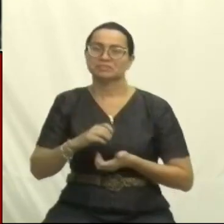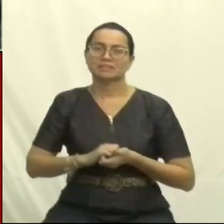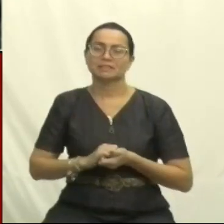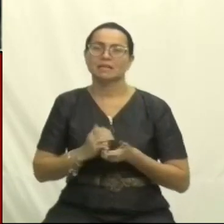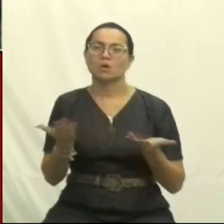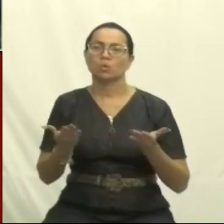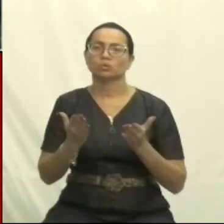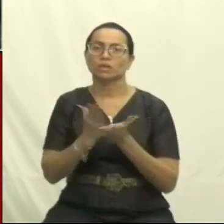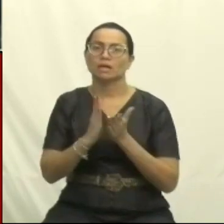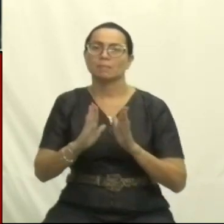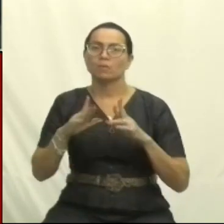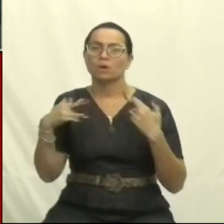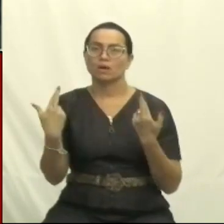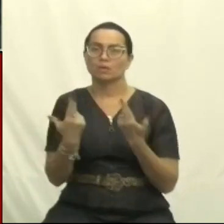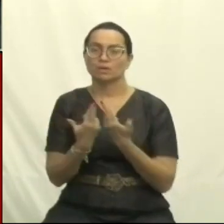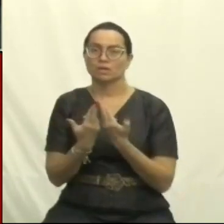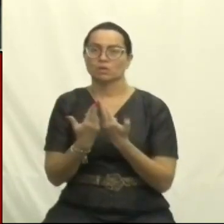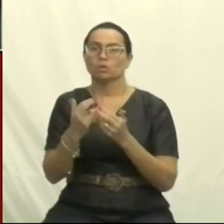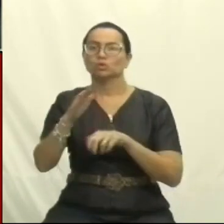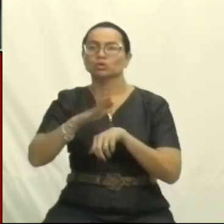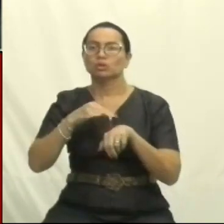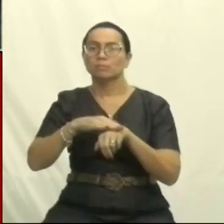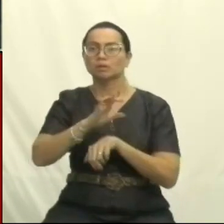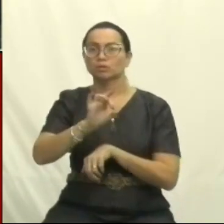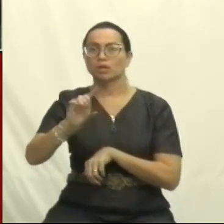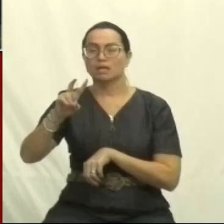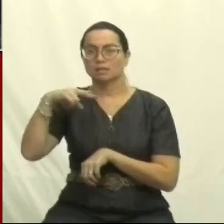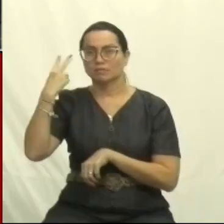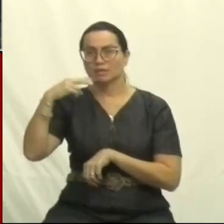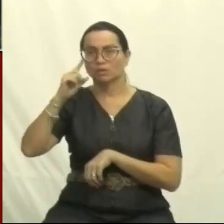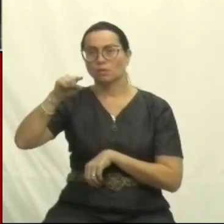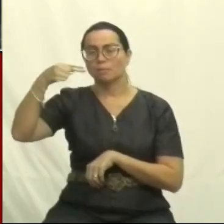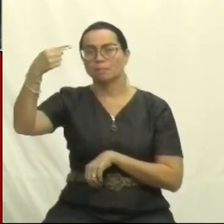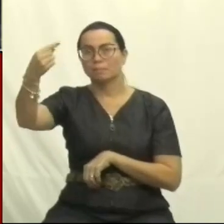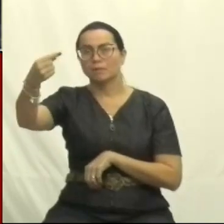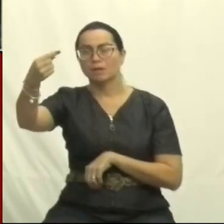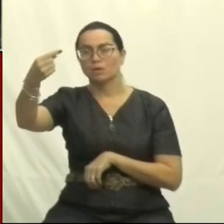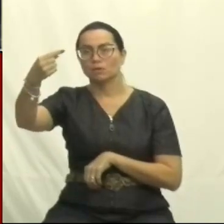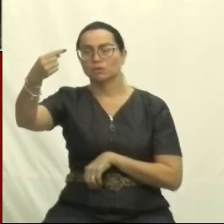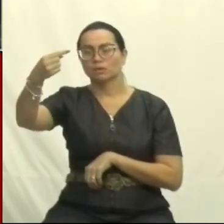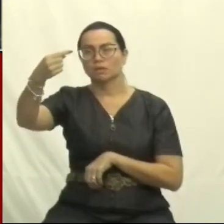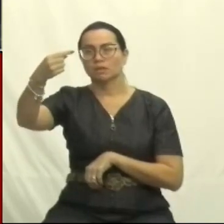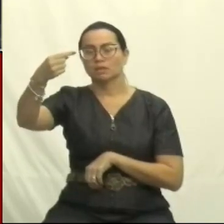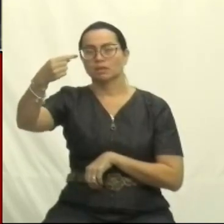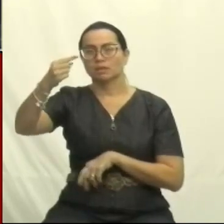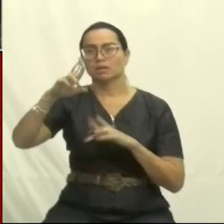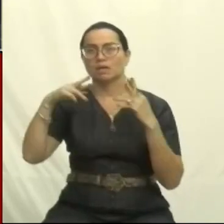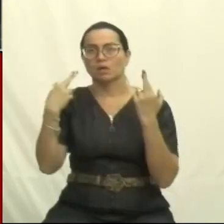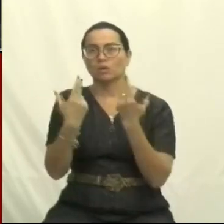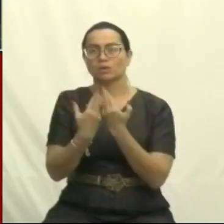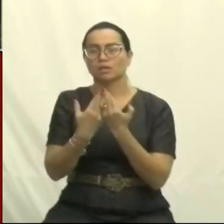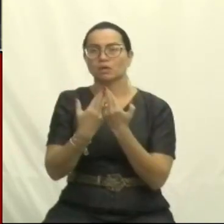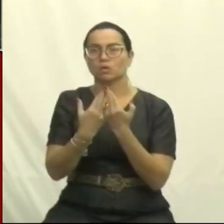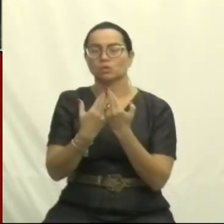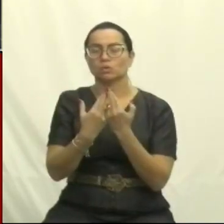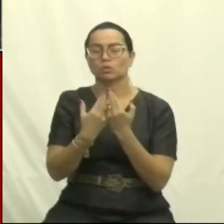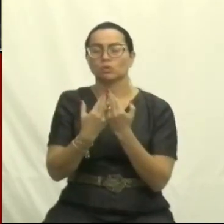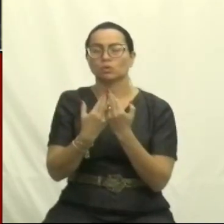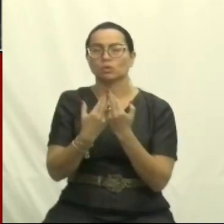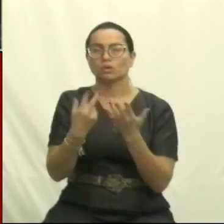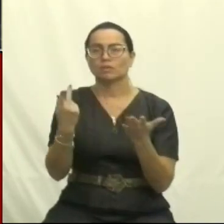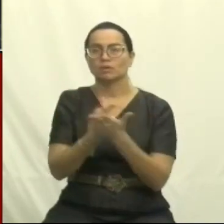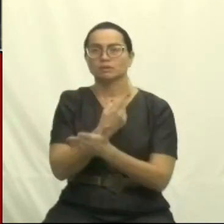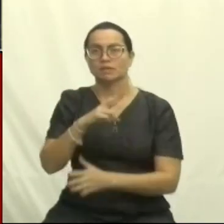os trabalhos da presente sessão, convocando os senhores vereadores e vereadoras para a próxima sessão ordinária, que